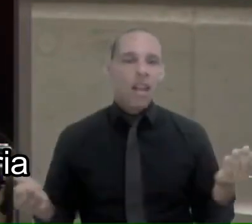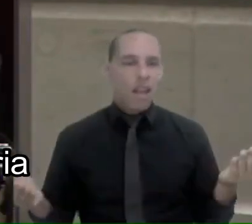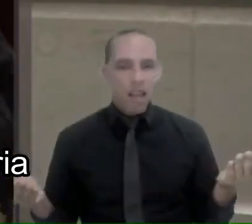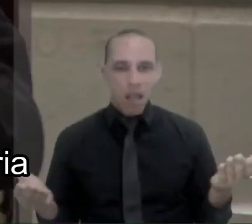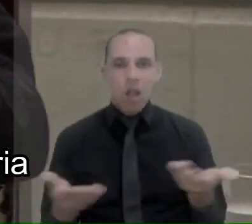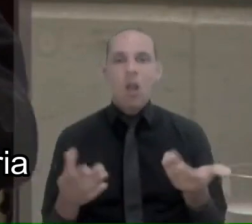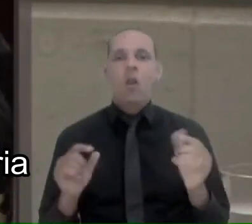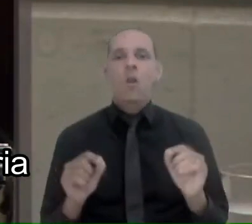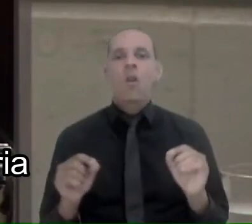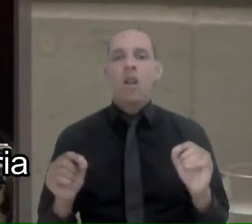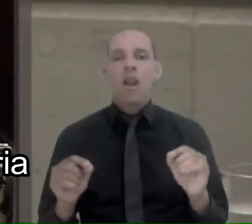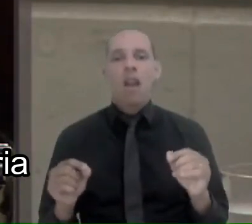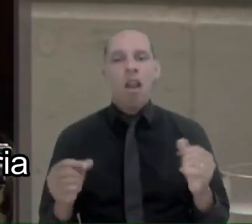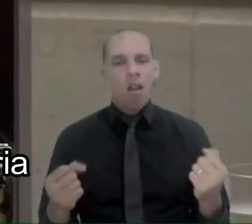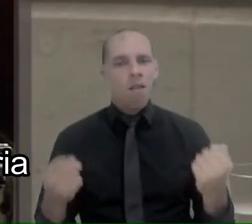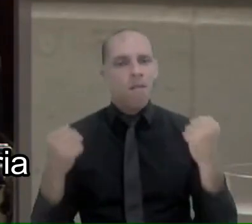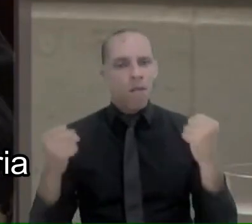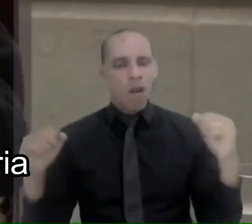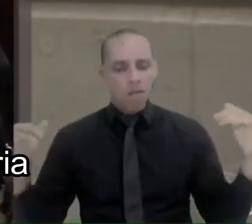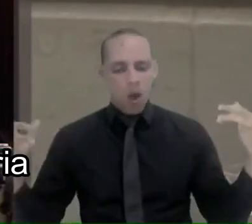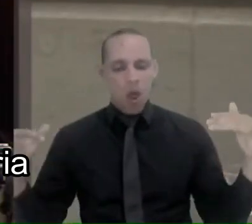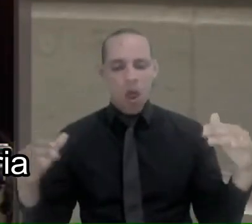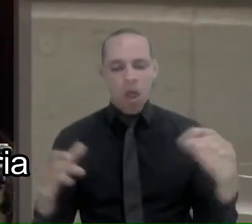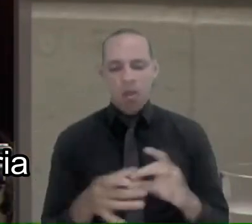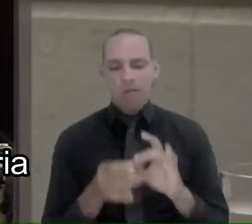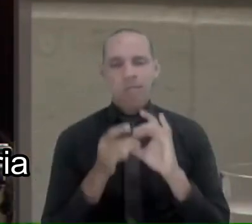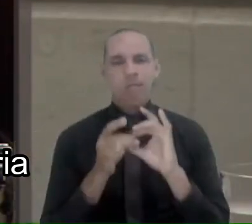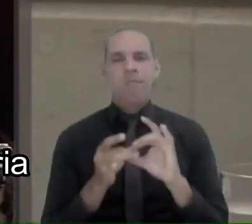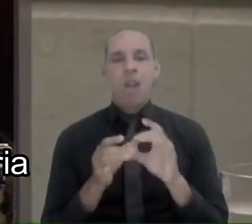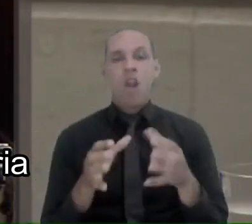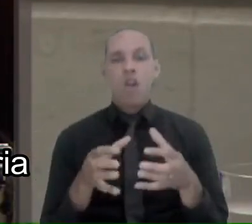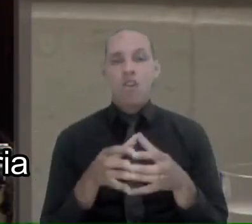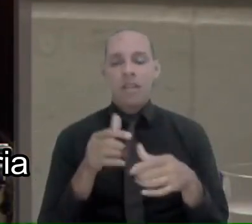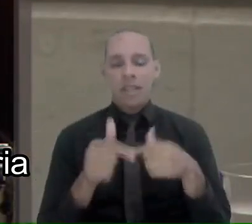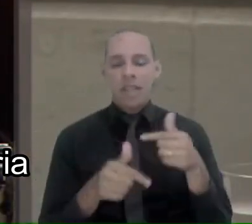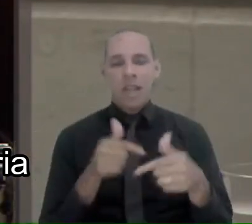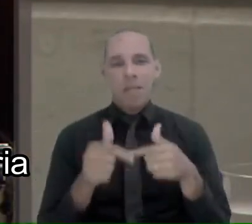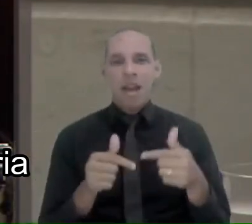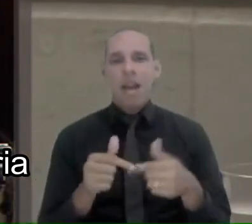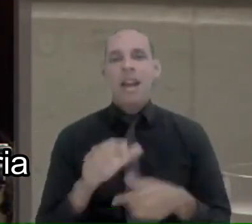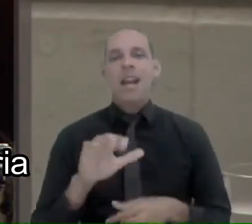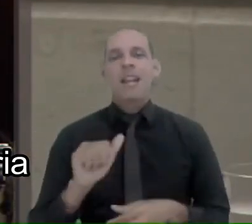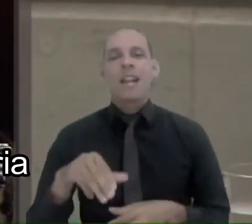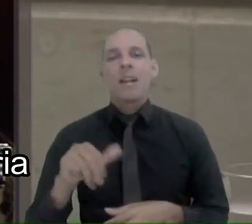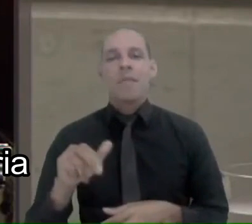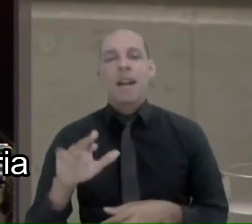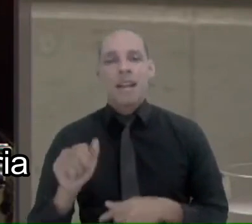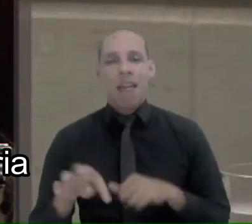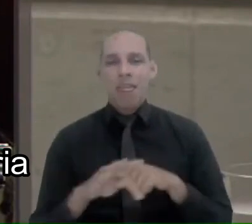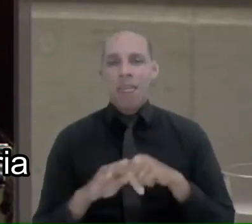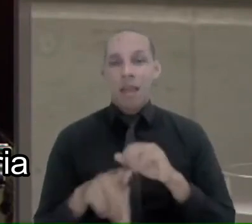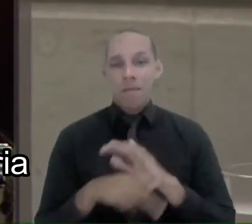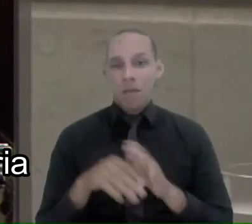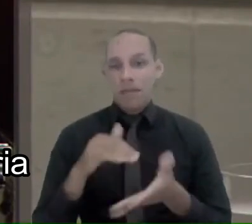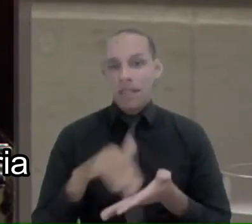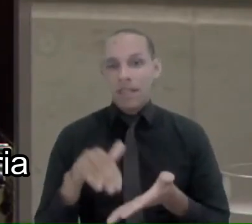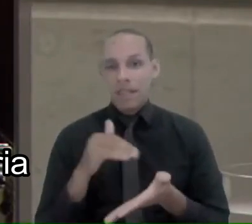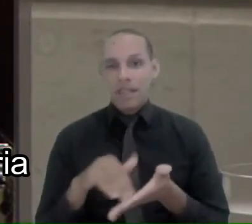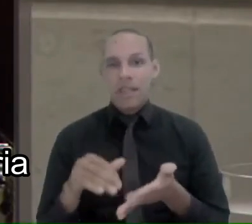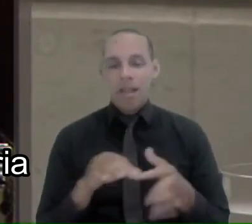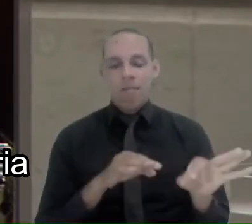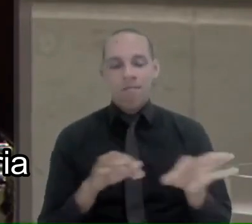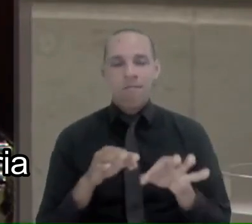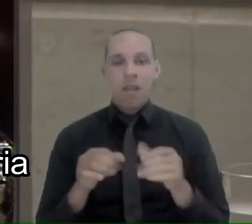reunir essas forças, montar um grupo de trabalho, montar uma câmara técnica da secretaria com a participação dos